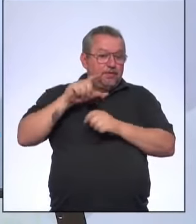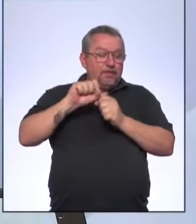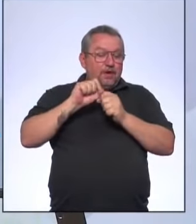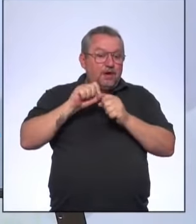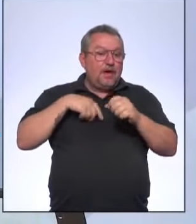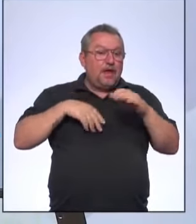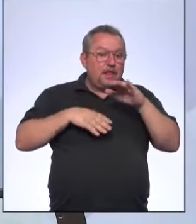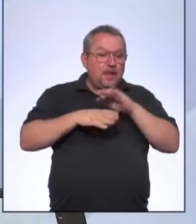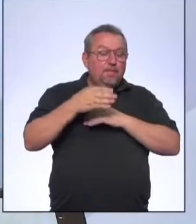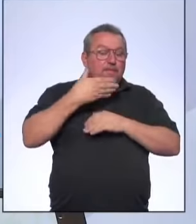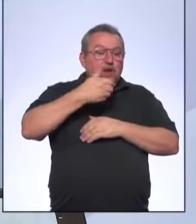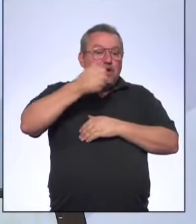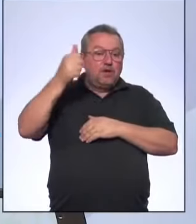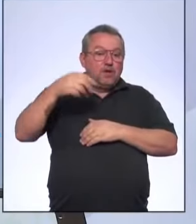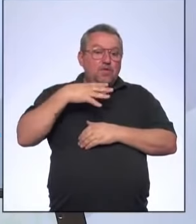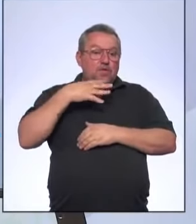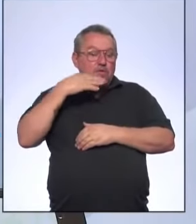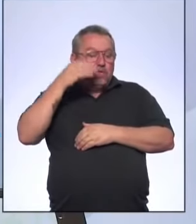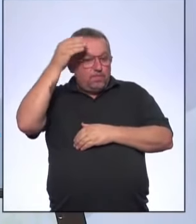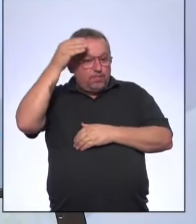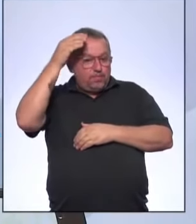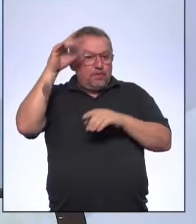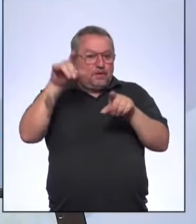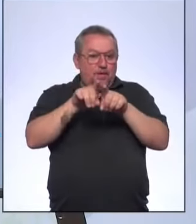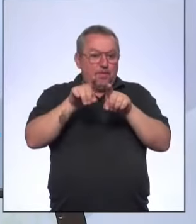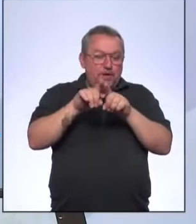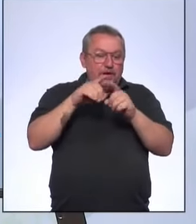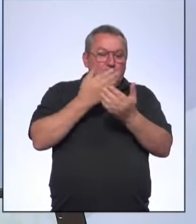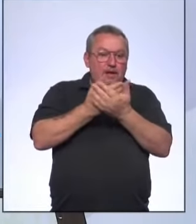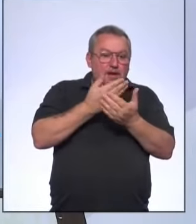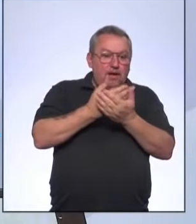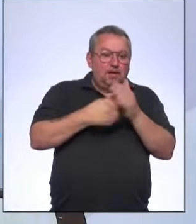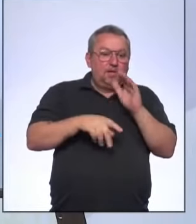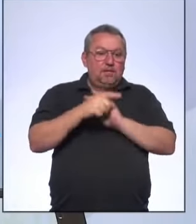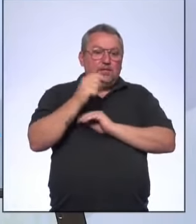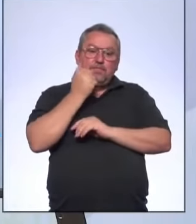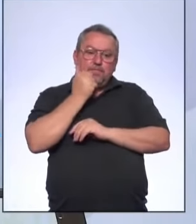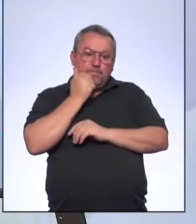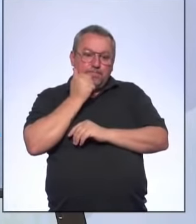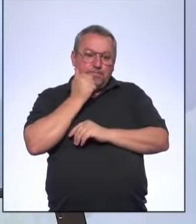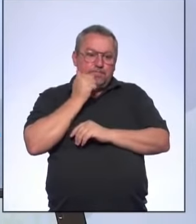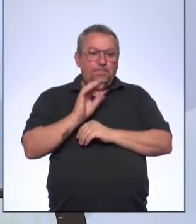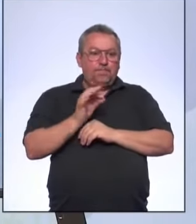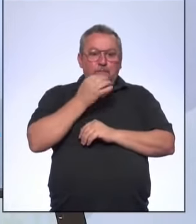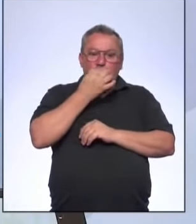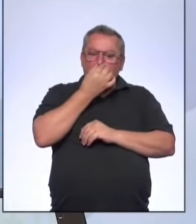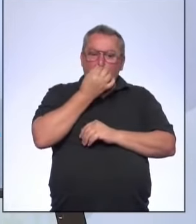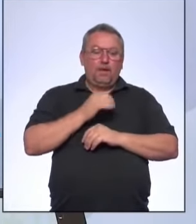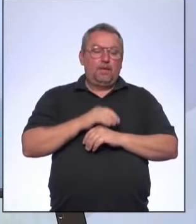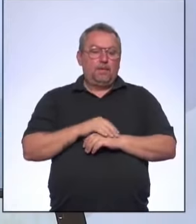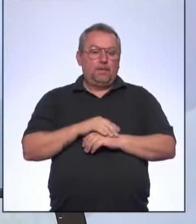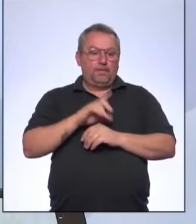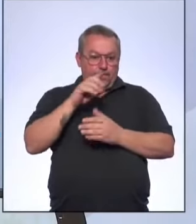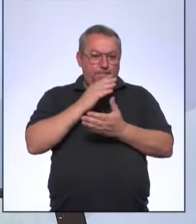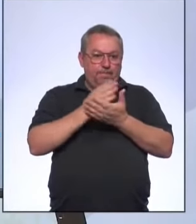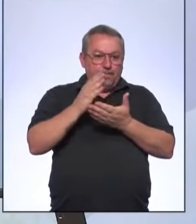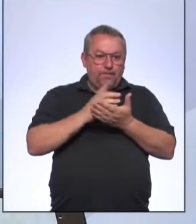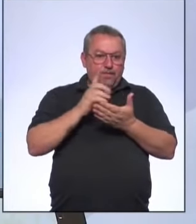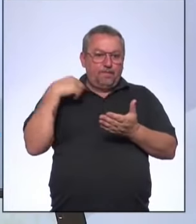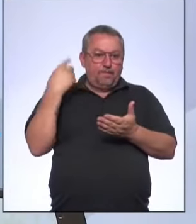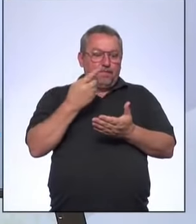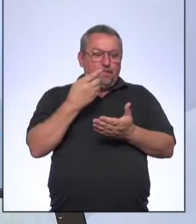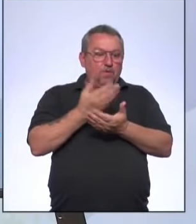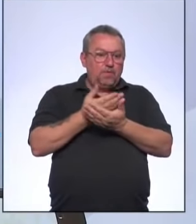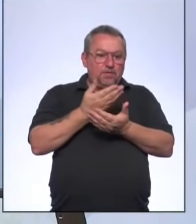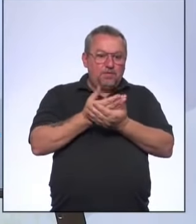knology para você melhorar o seu conhecimento né na aula de ciências certo então para começar a nossa